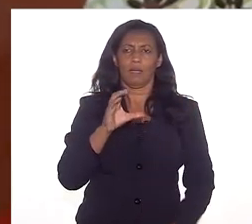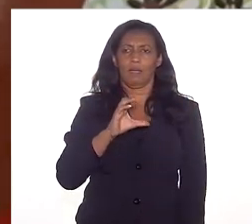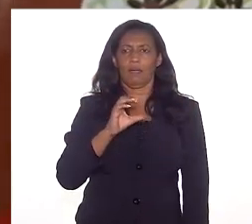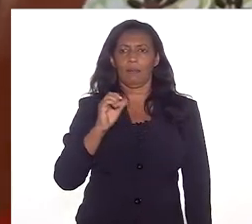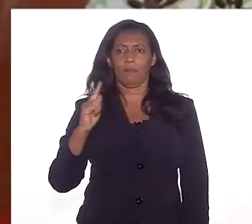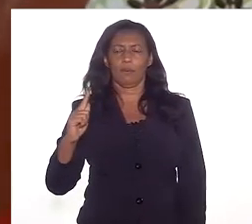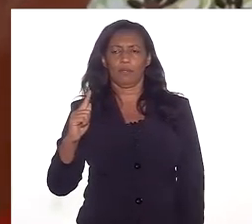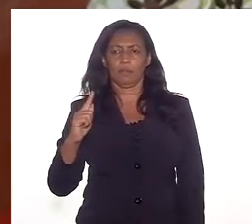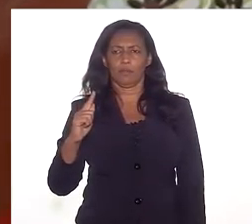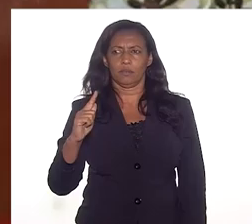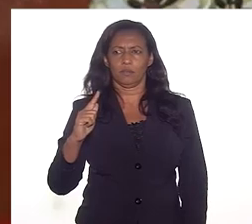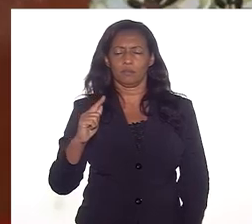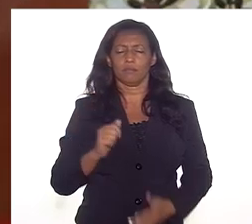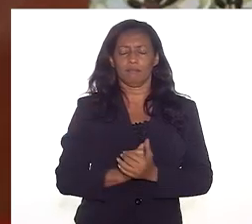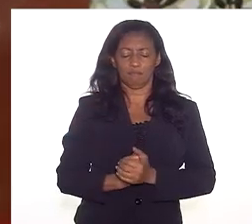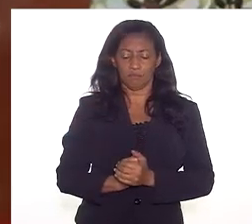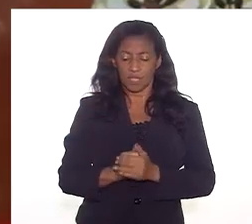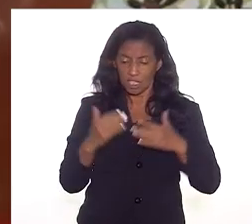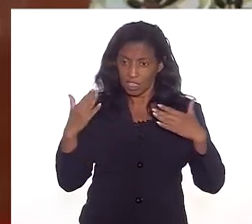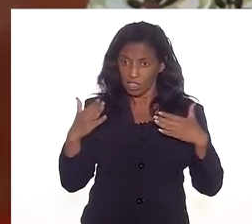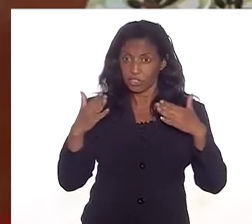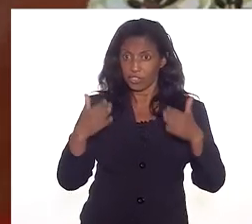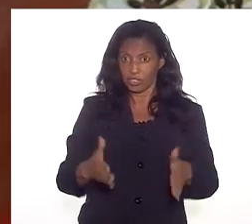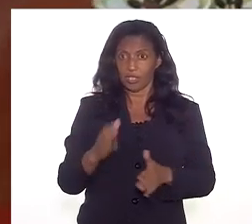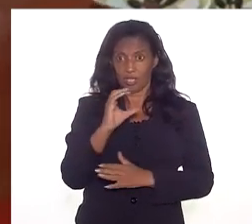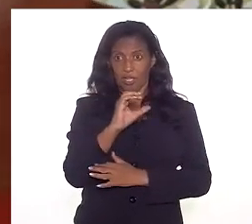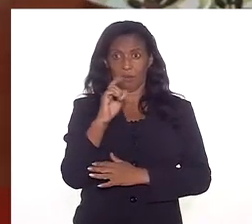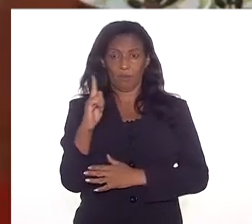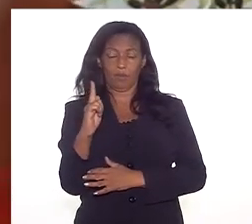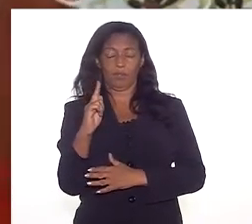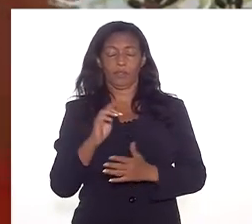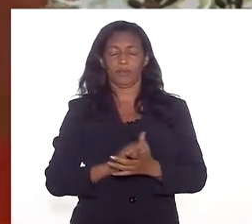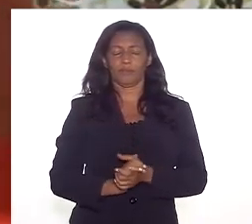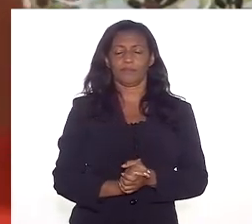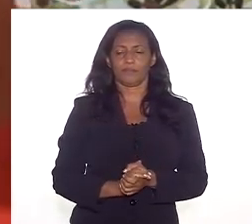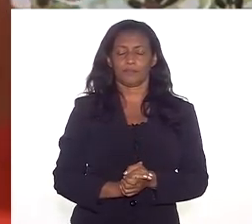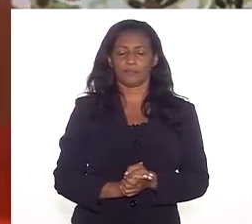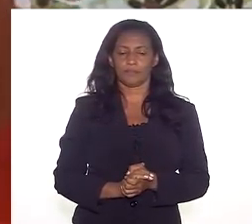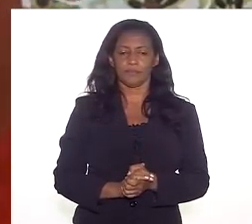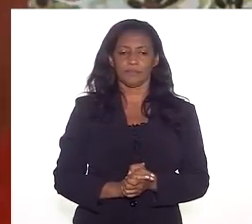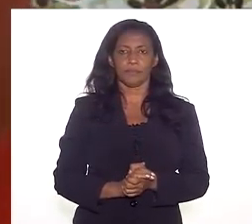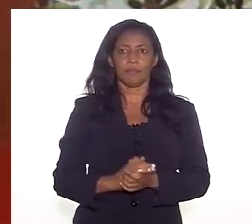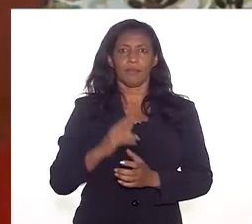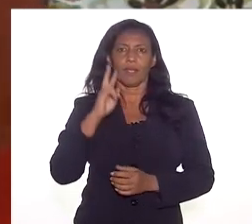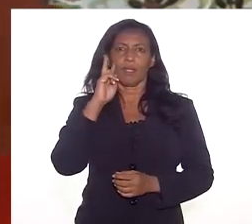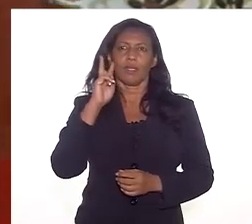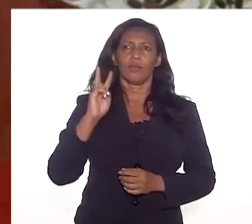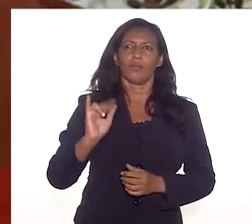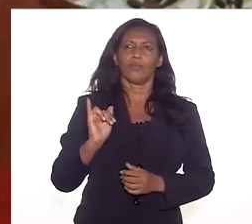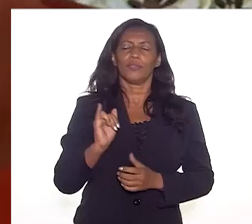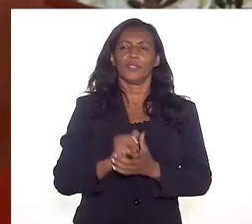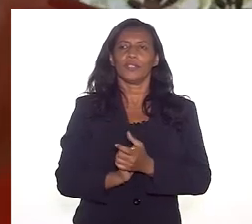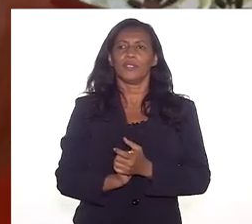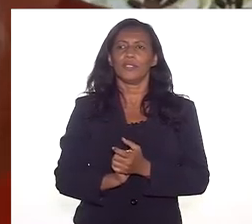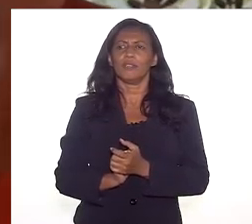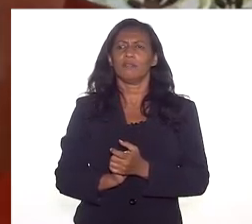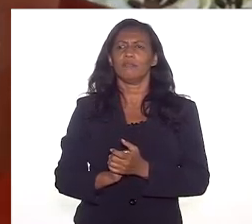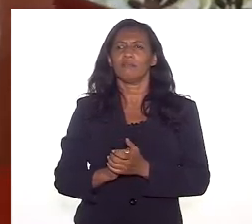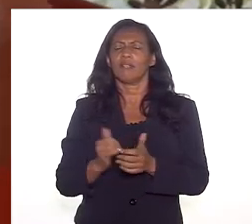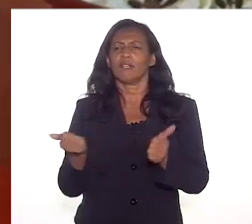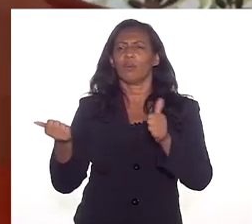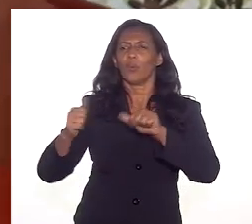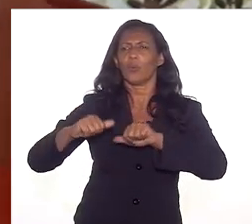Grande, no dia seguinte. E chegando lá, aí eu vi